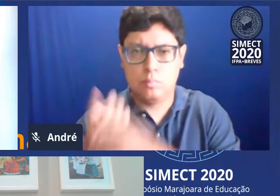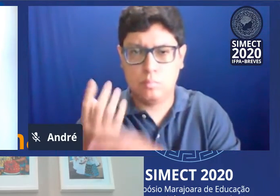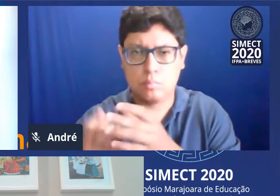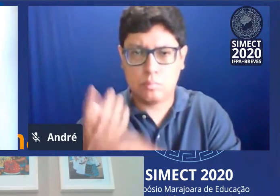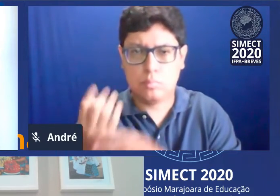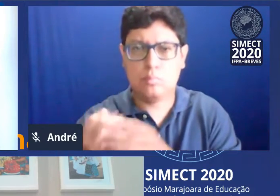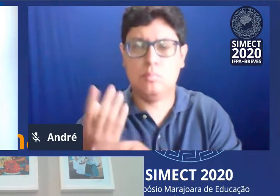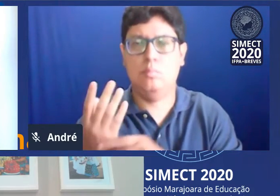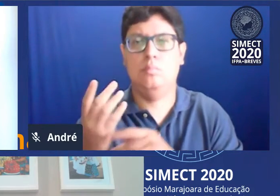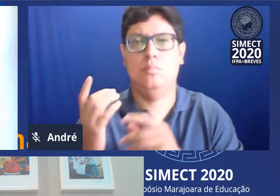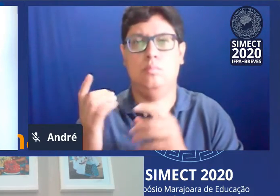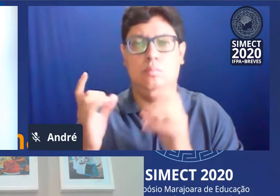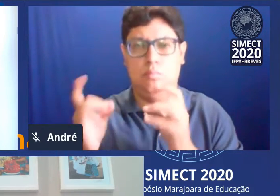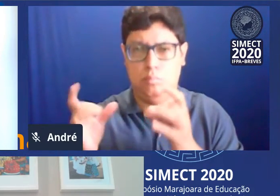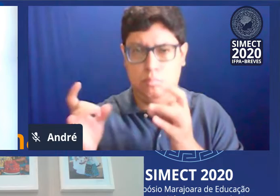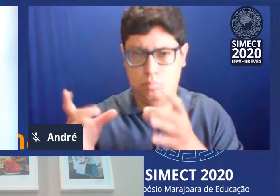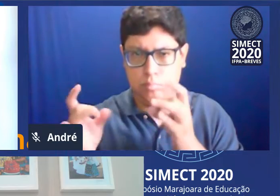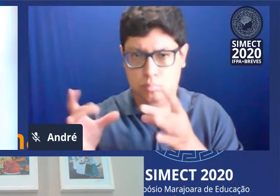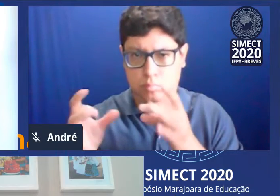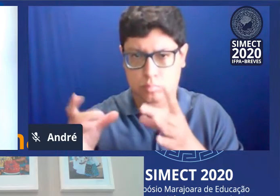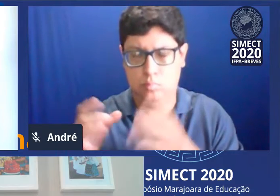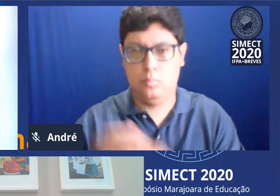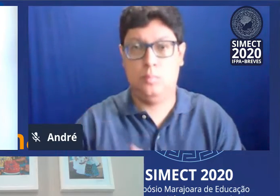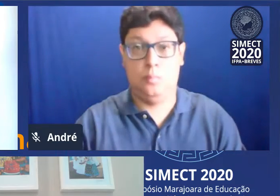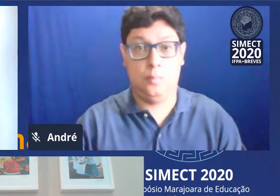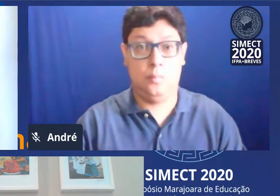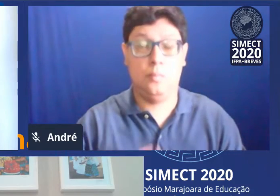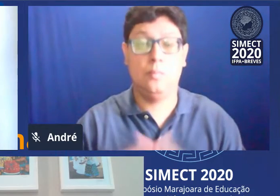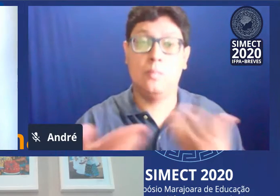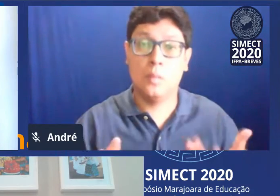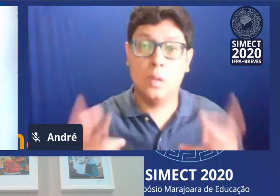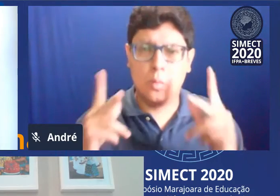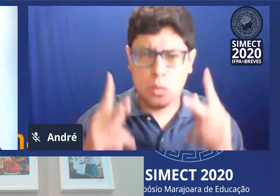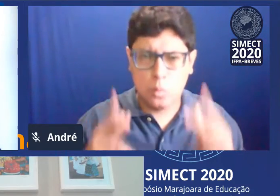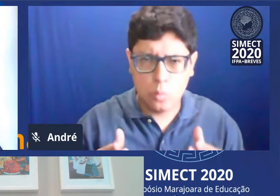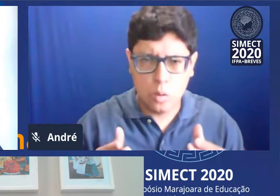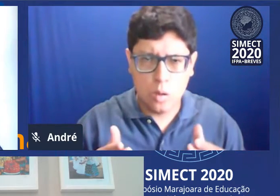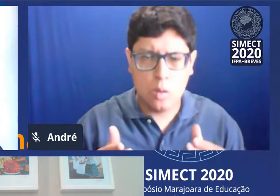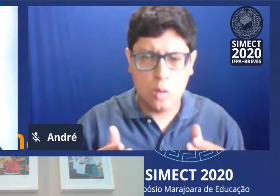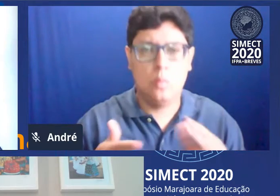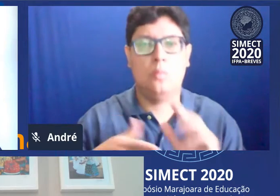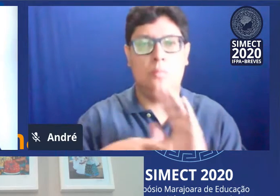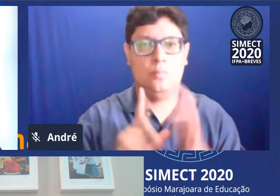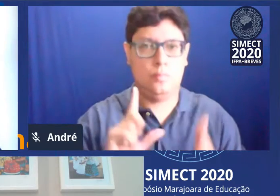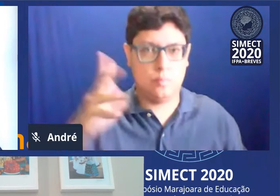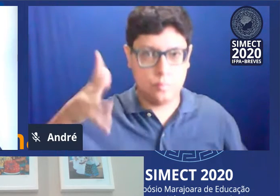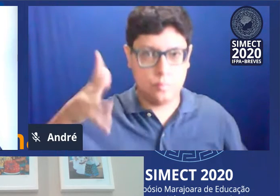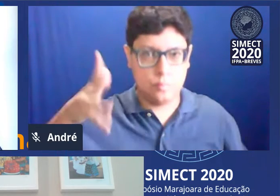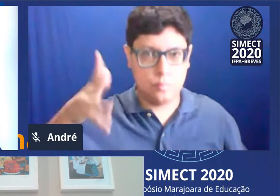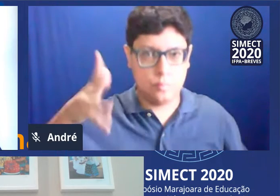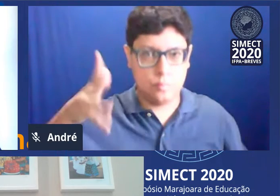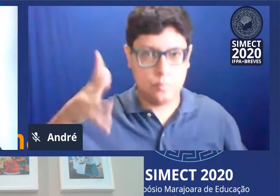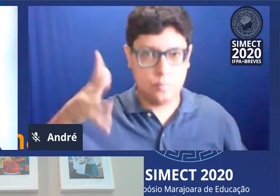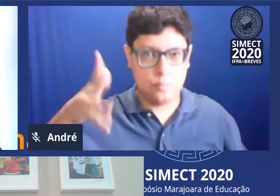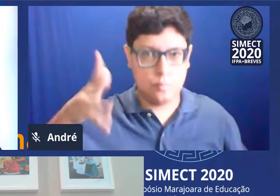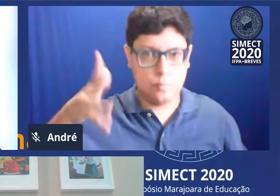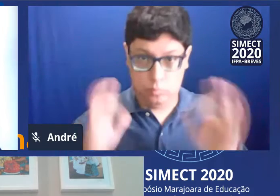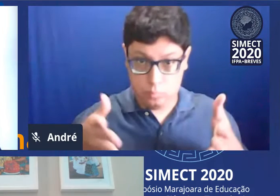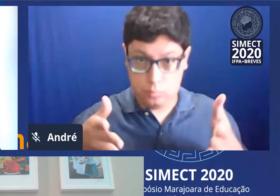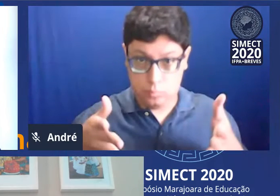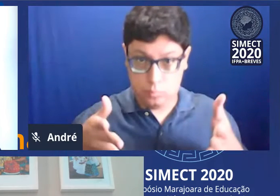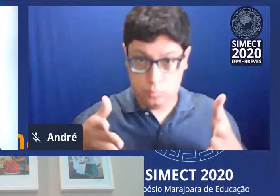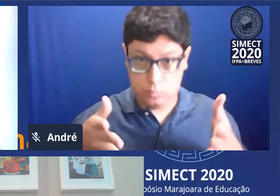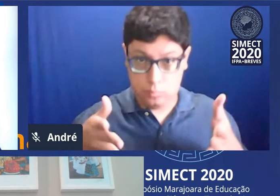anterior foi feita, né, enquanto a palestrante discorre sobre o tema, né, fala sobre a sua palestra,